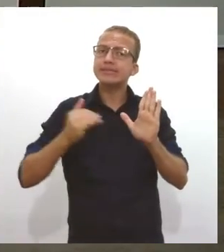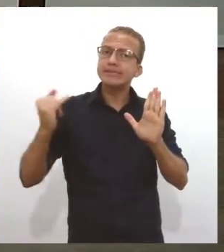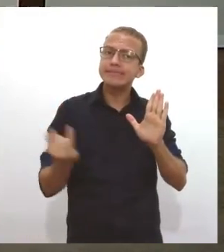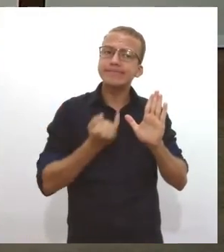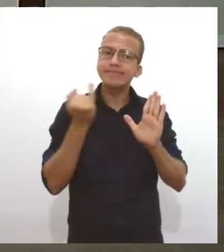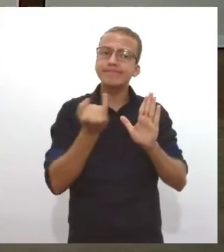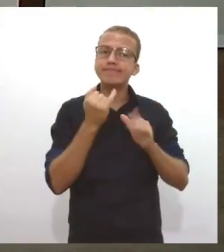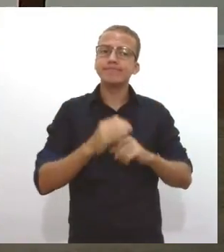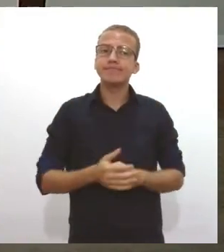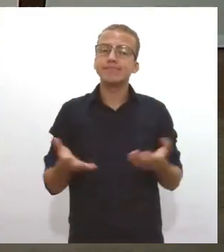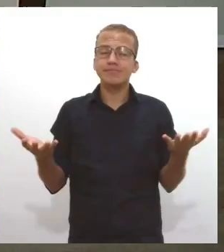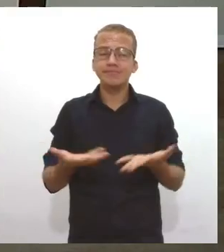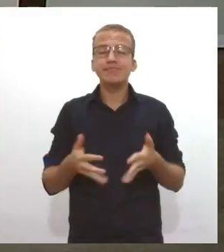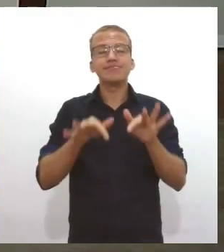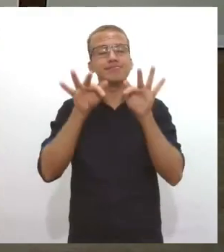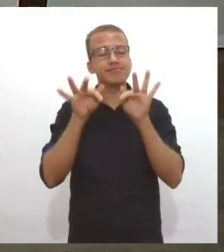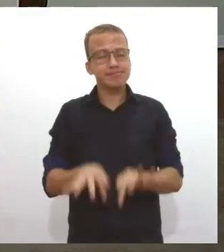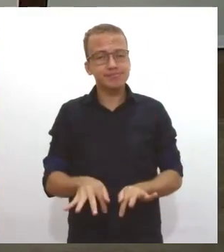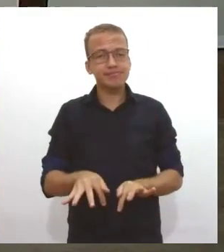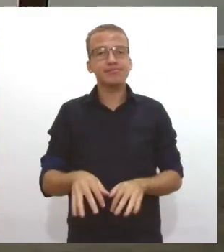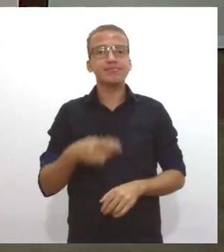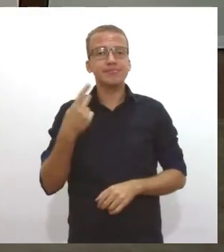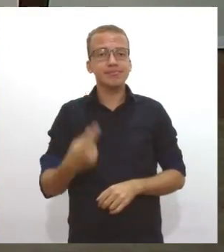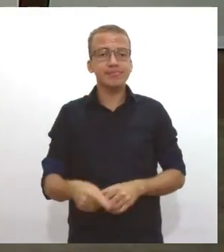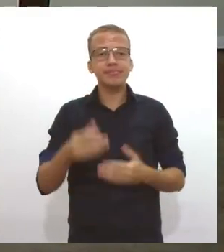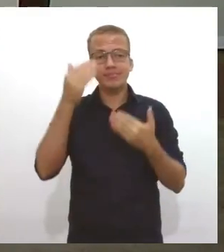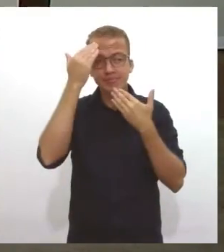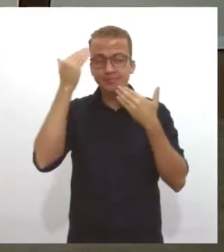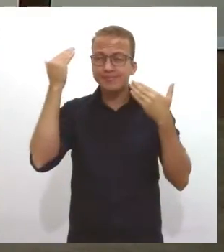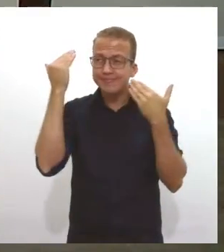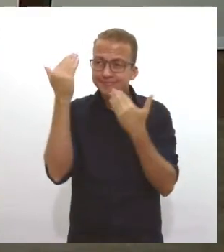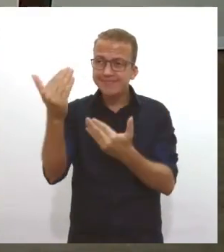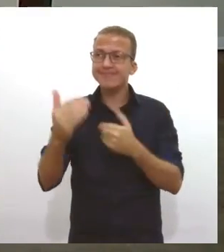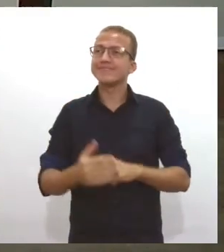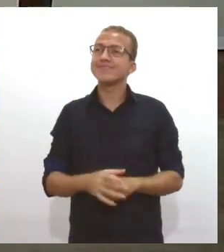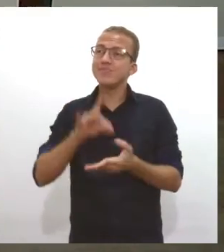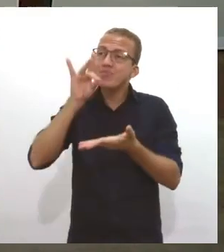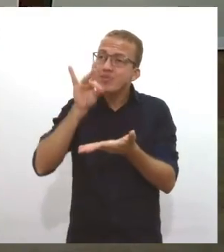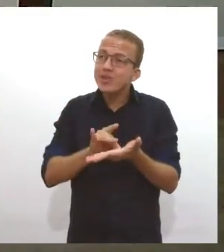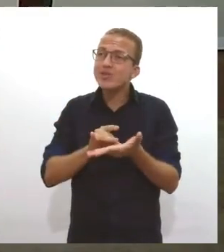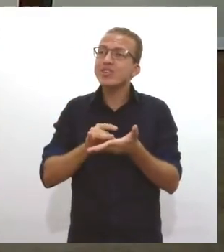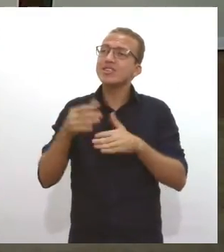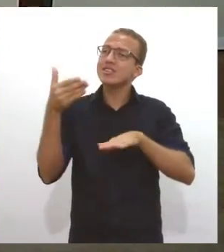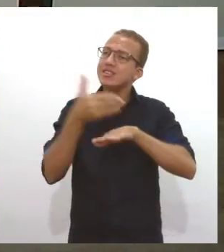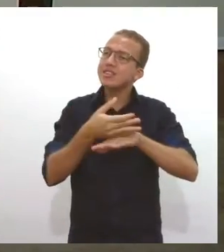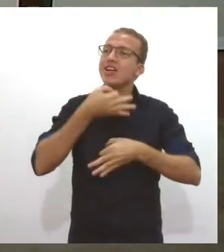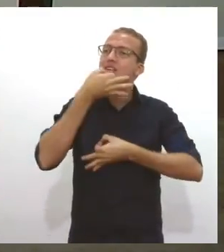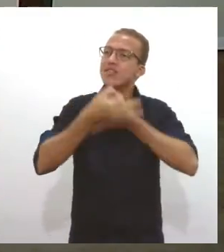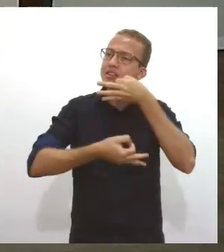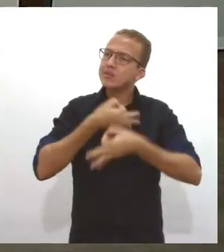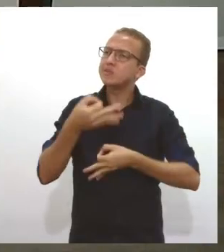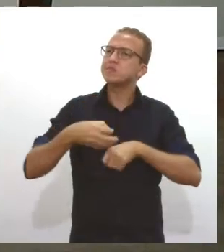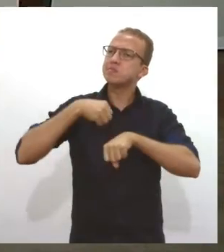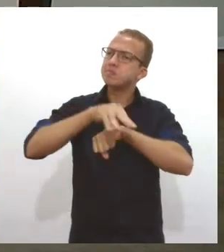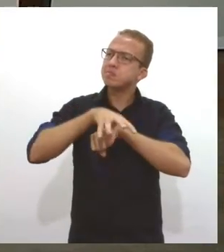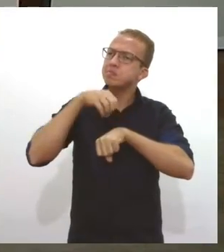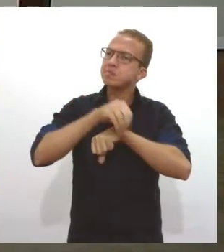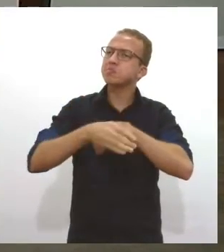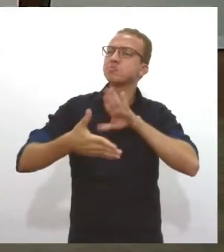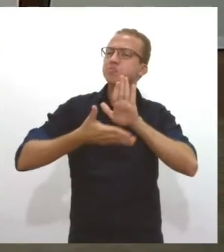nosso realmente chegamos ao final do nosso programa eu agradeço demais a sua presença as informações que você trouxe sobre a